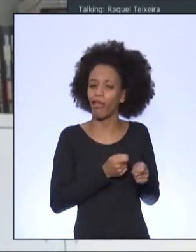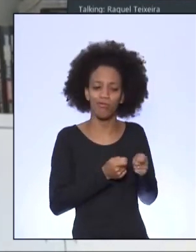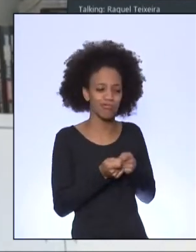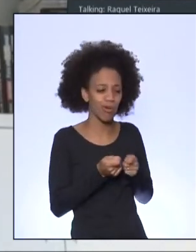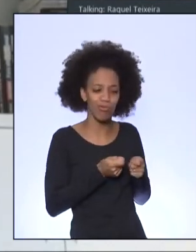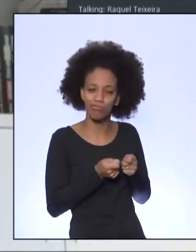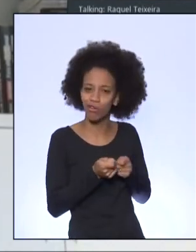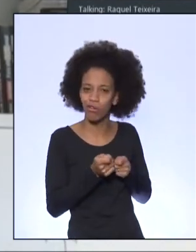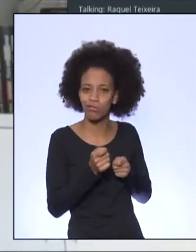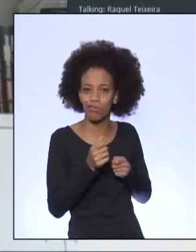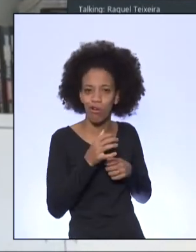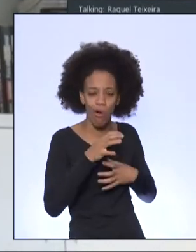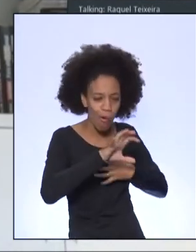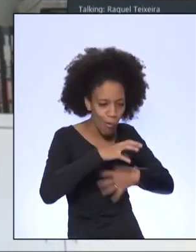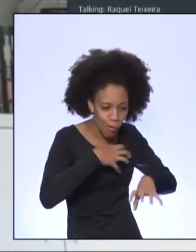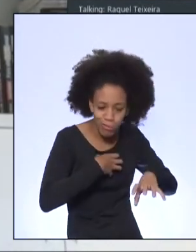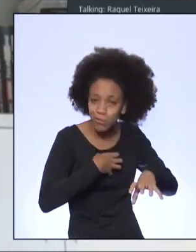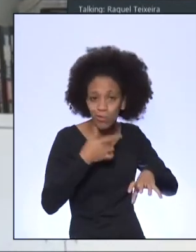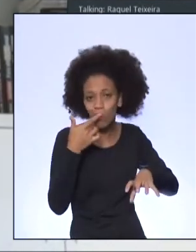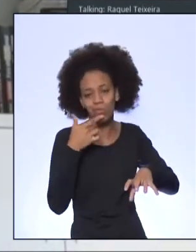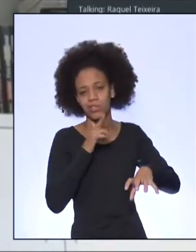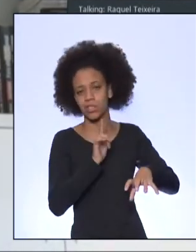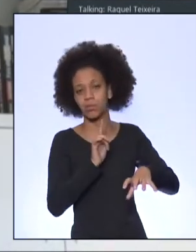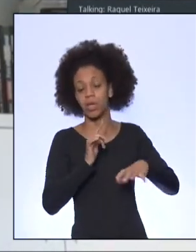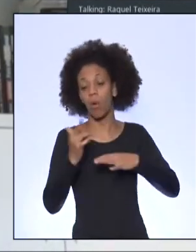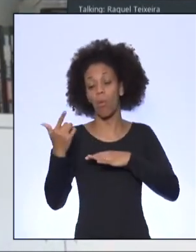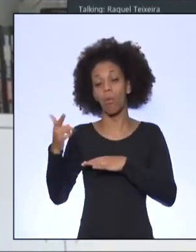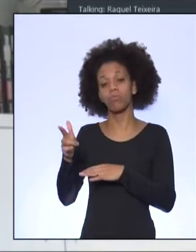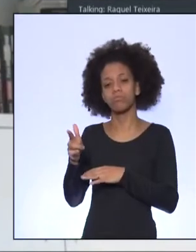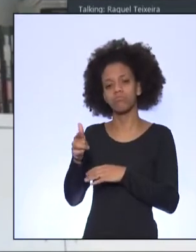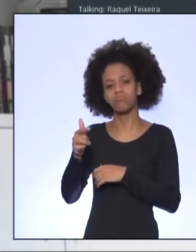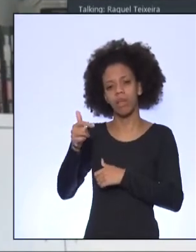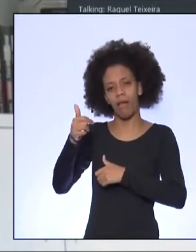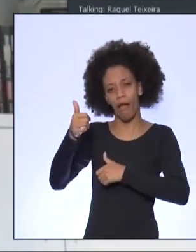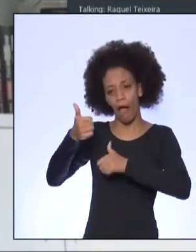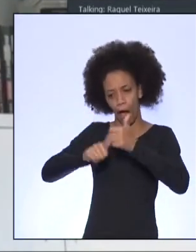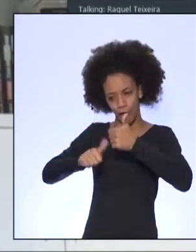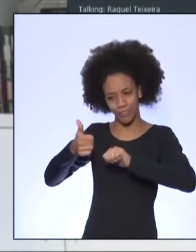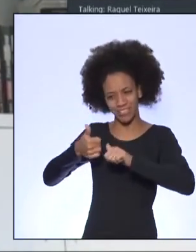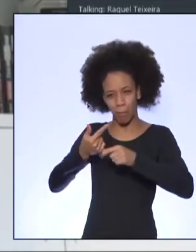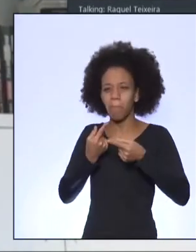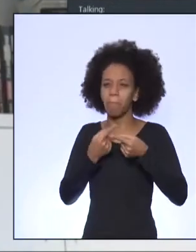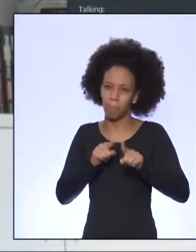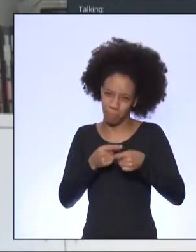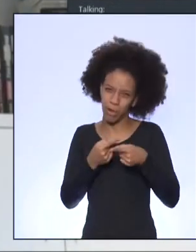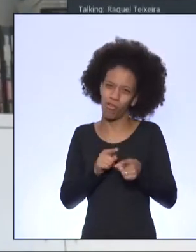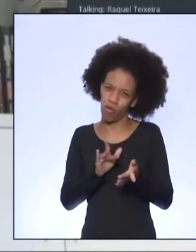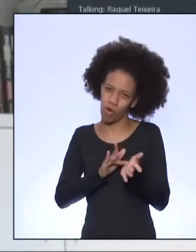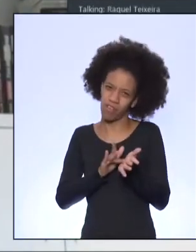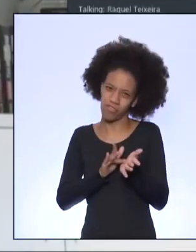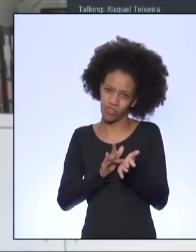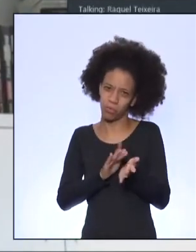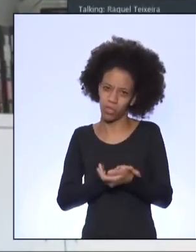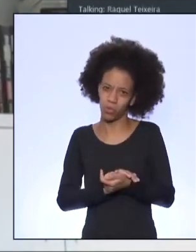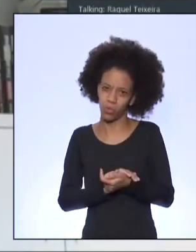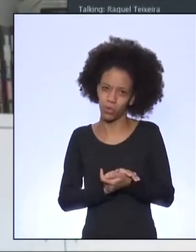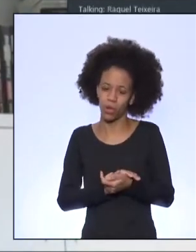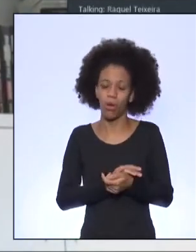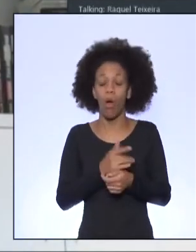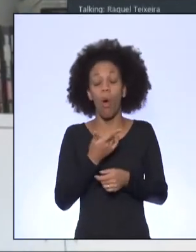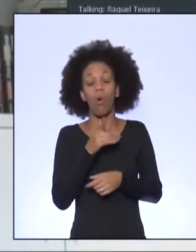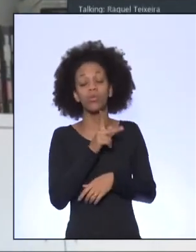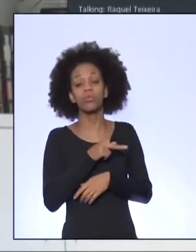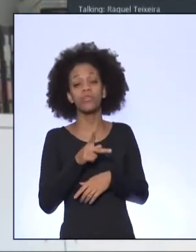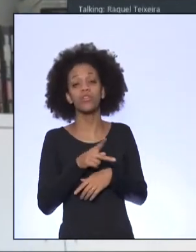outro. Tem um outro professor que falou, autoavaliação também provoca autoengano. O professor Fábio falou